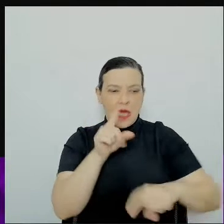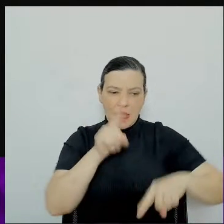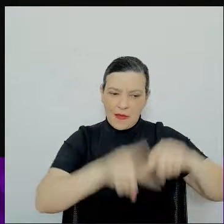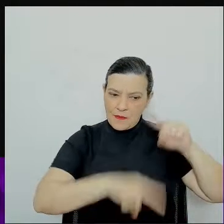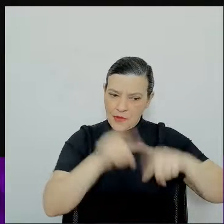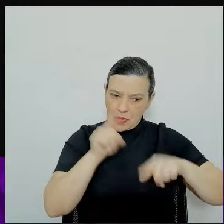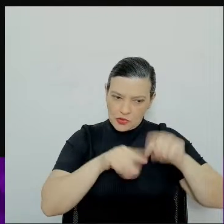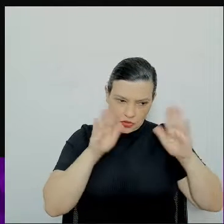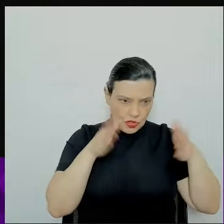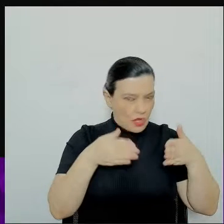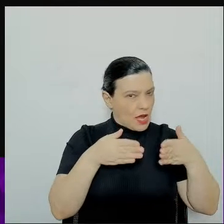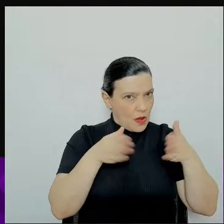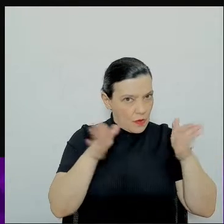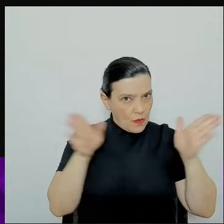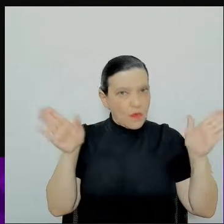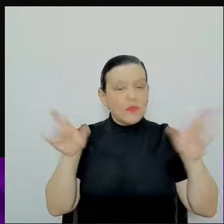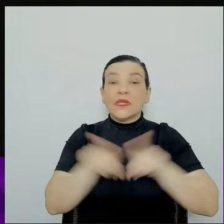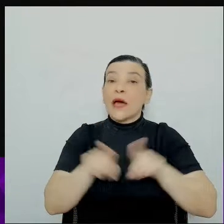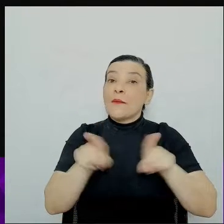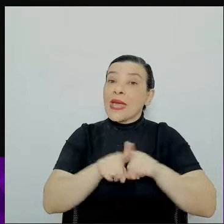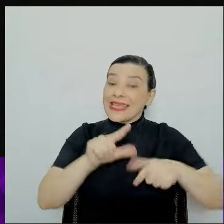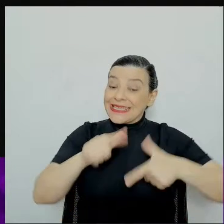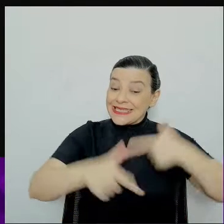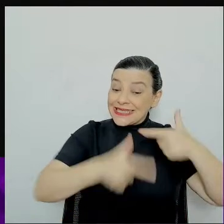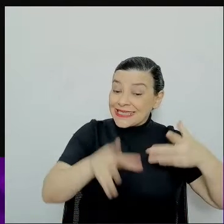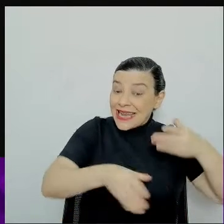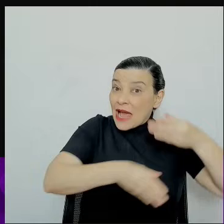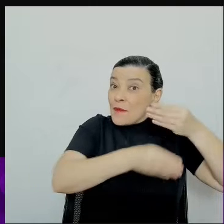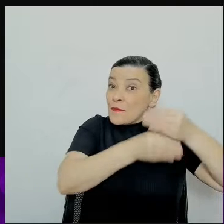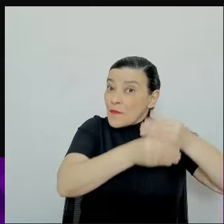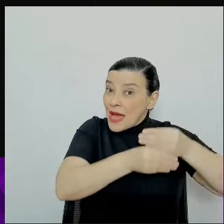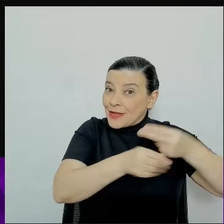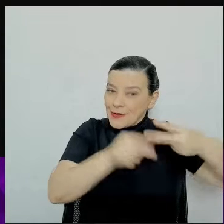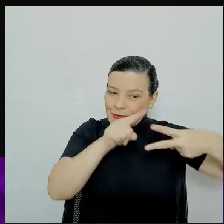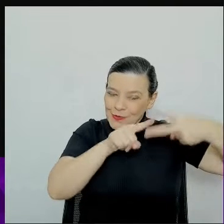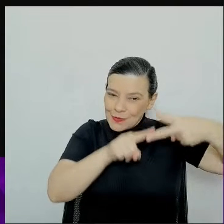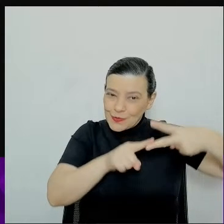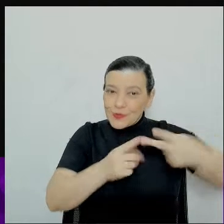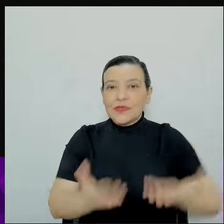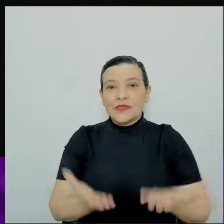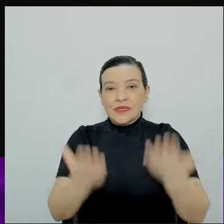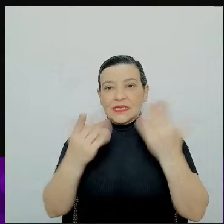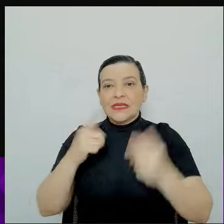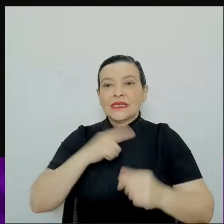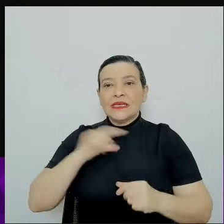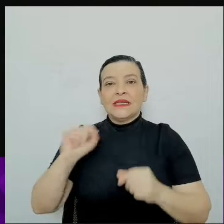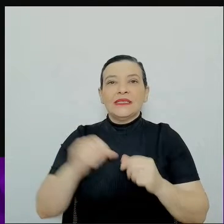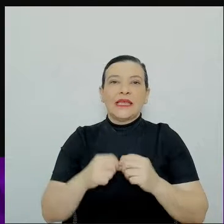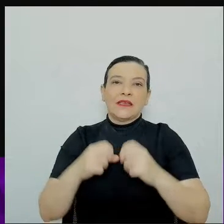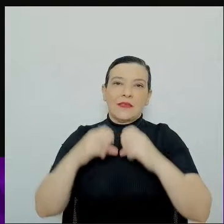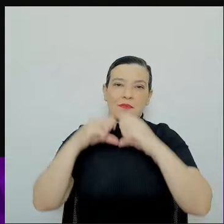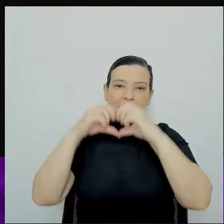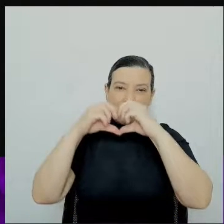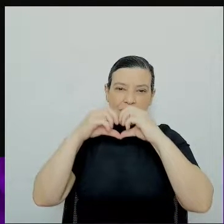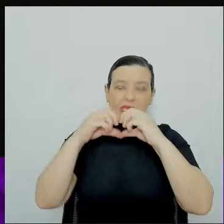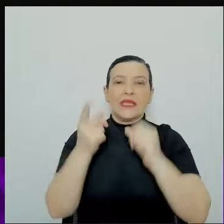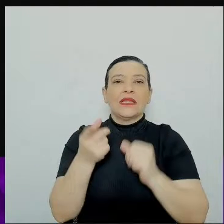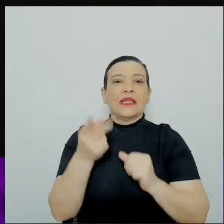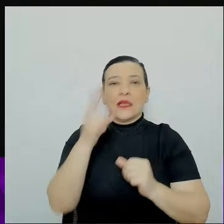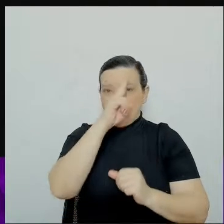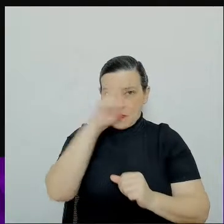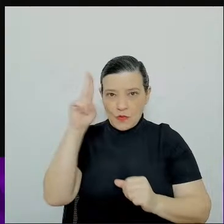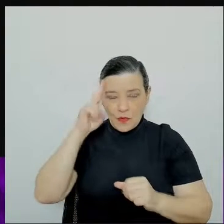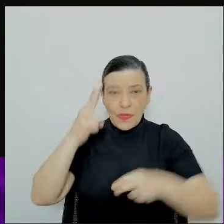suficiente, vamos pensar em serviço também, a gente consegue ter exemplos reais aqui da Airbnb, Uber, Nubank. Empresas que, claro,